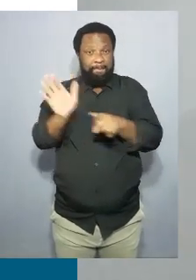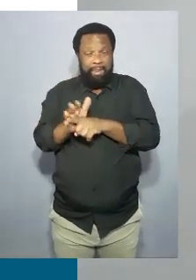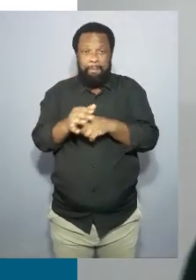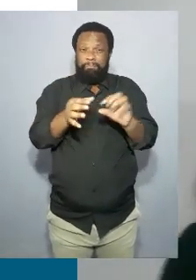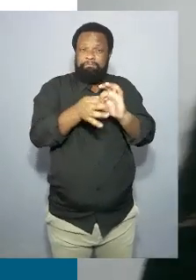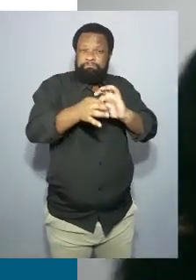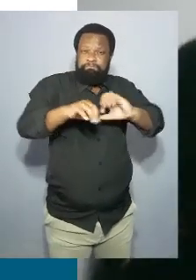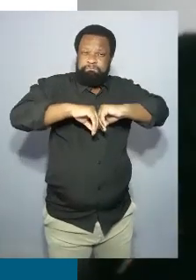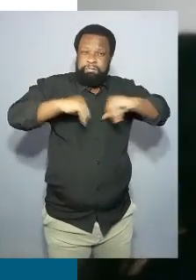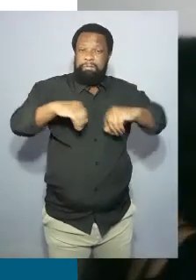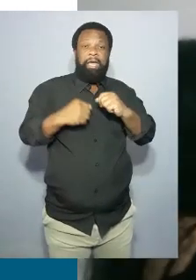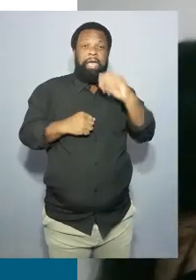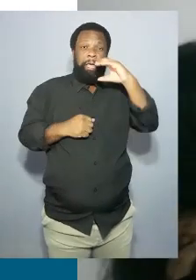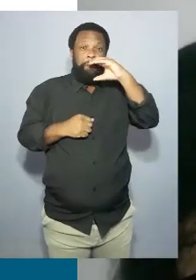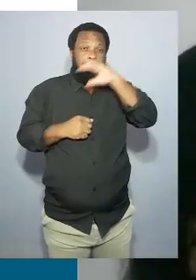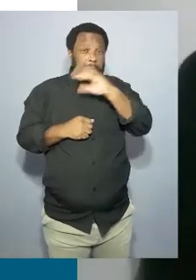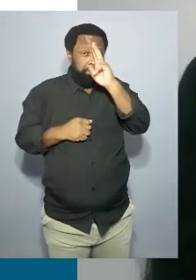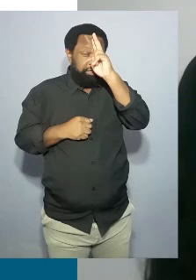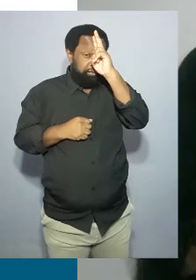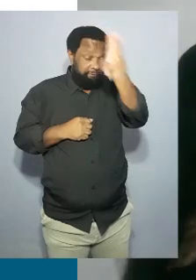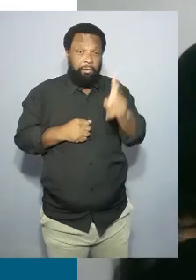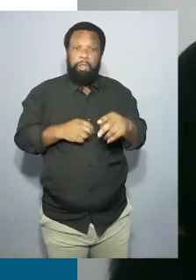energia. Por isso, o ponto de fusão dele é